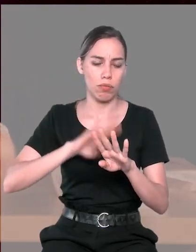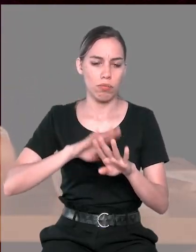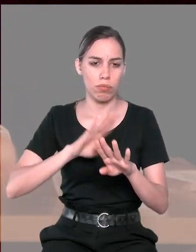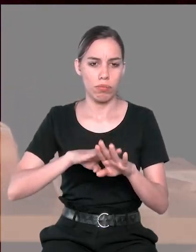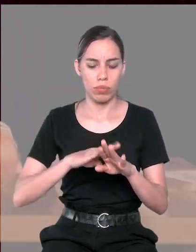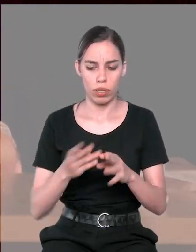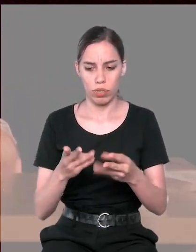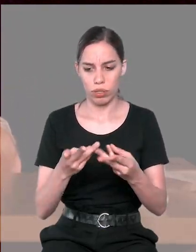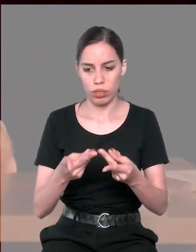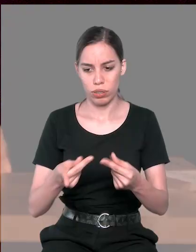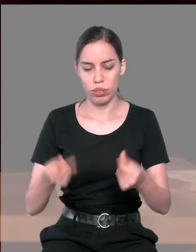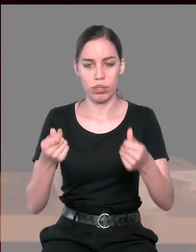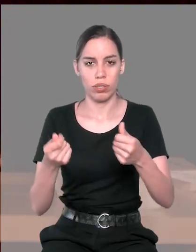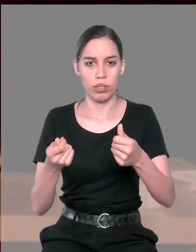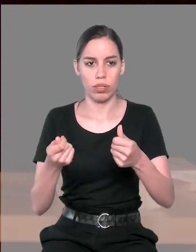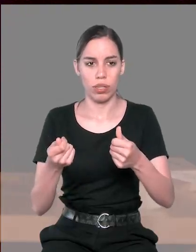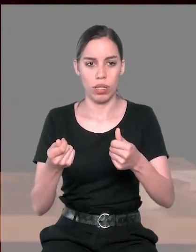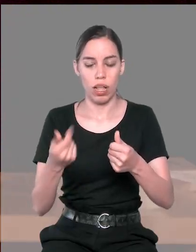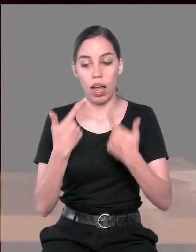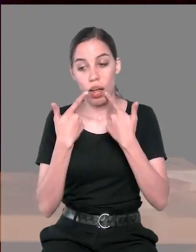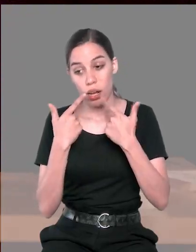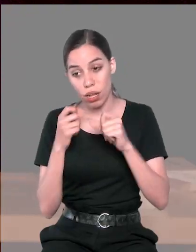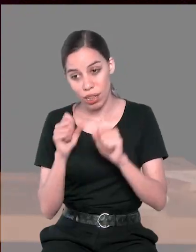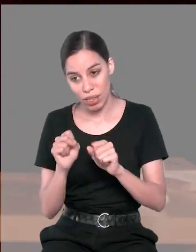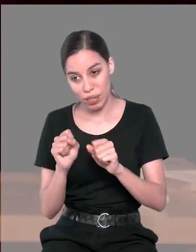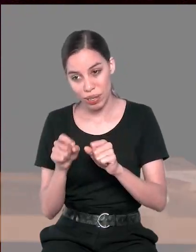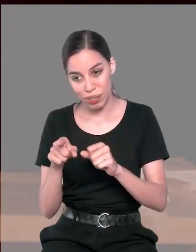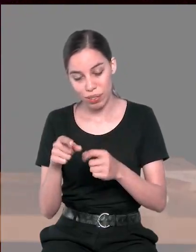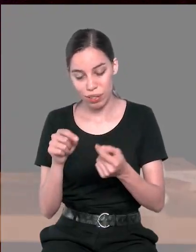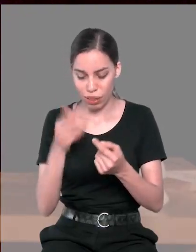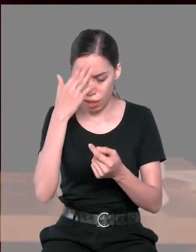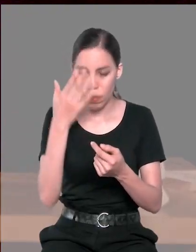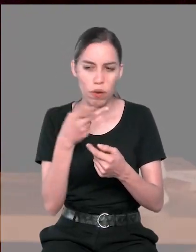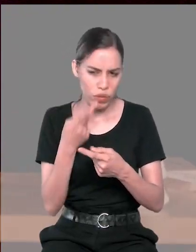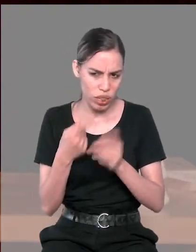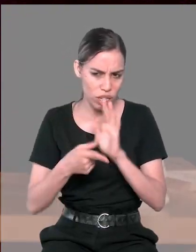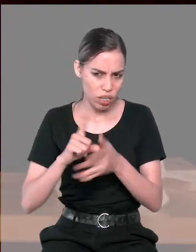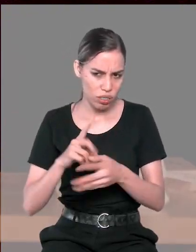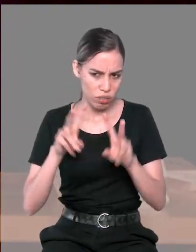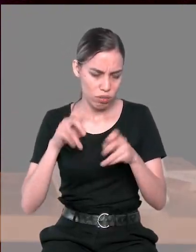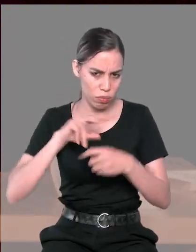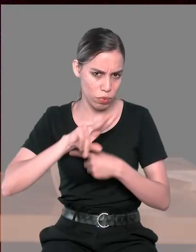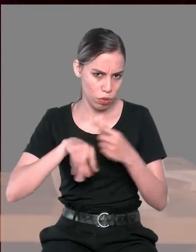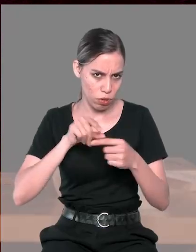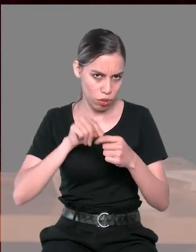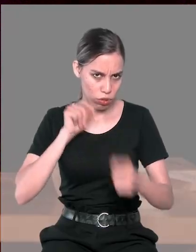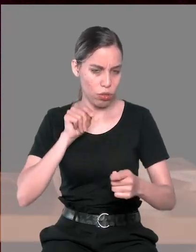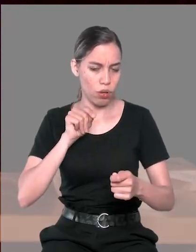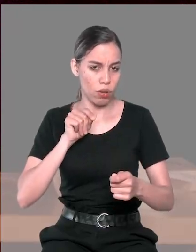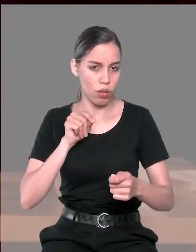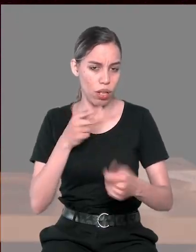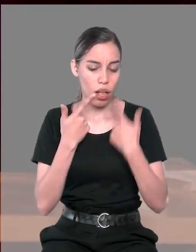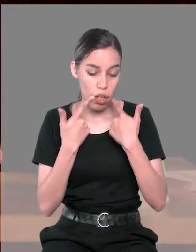sensíveis. A linguagem ela nada mais é do que, como eu falei, sabe, daquele nó que atravessa. A linguagem é uma espécie de